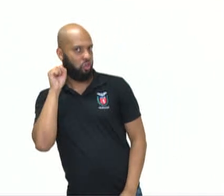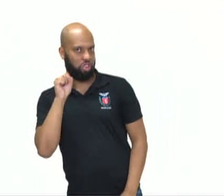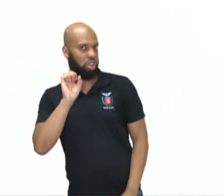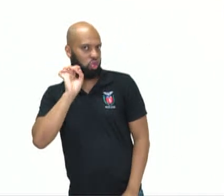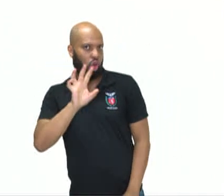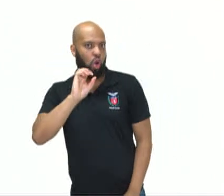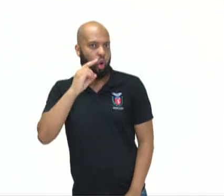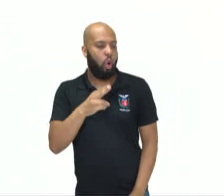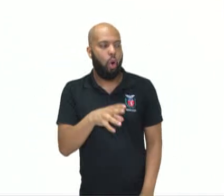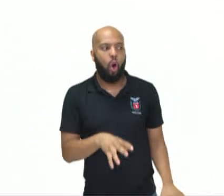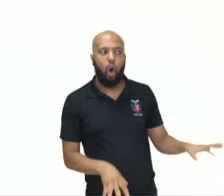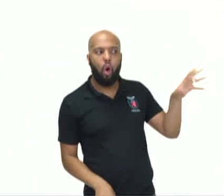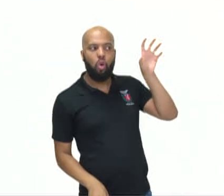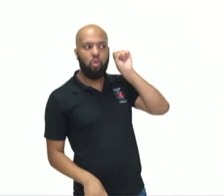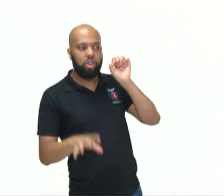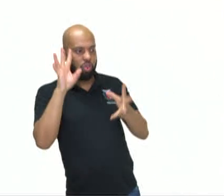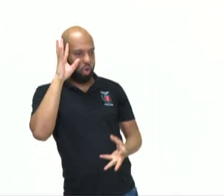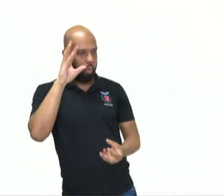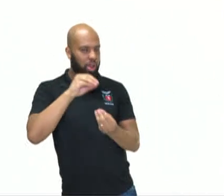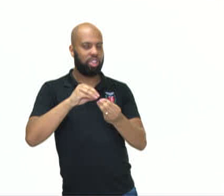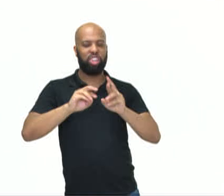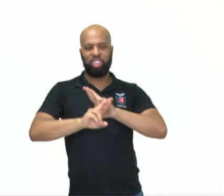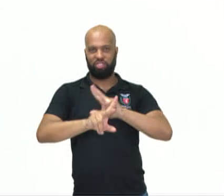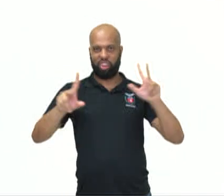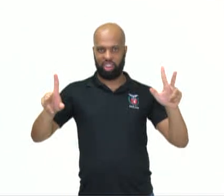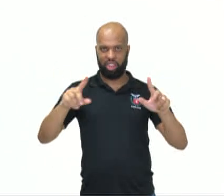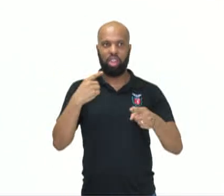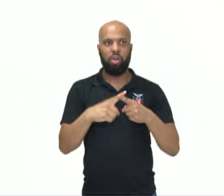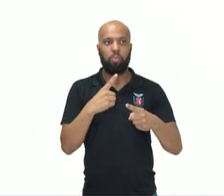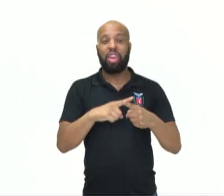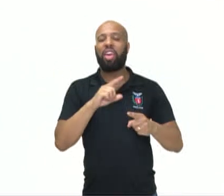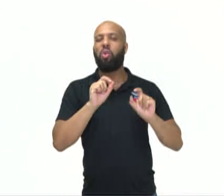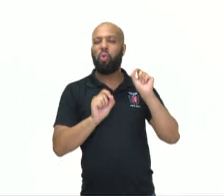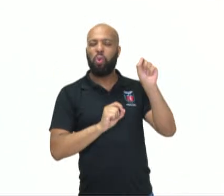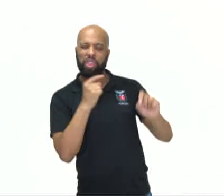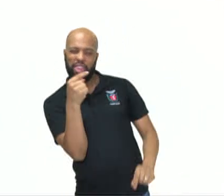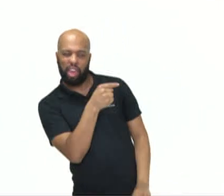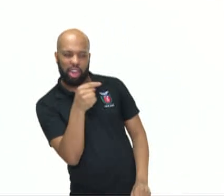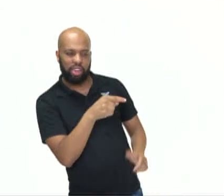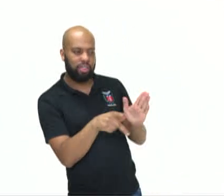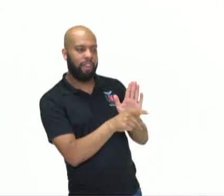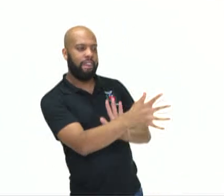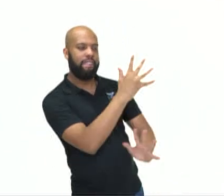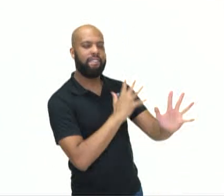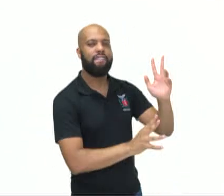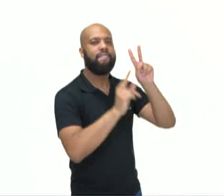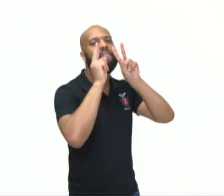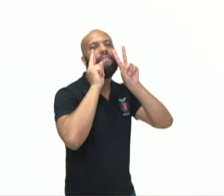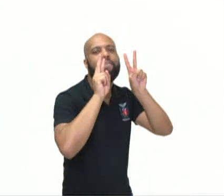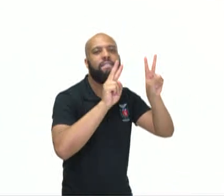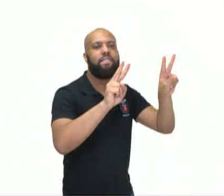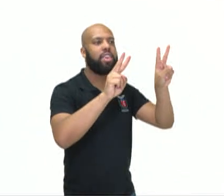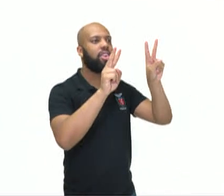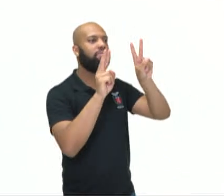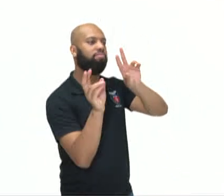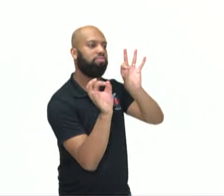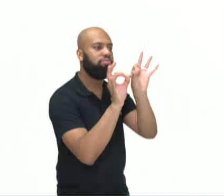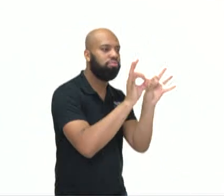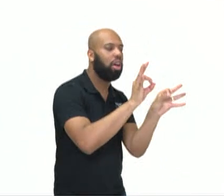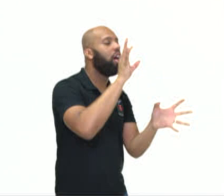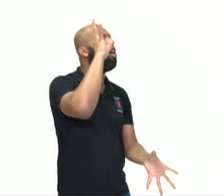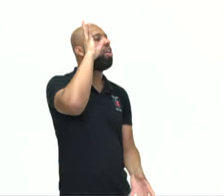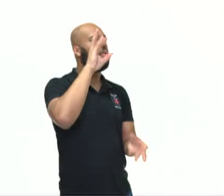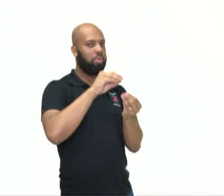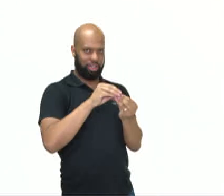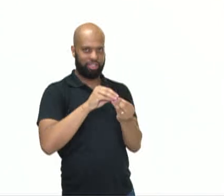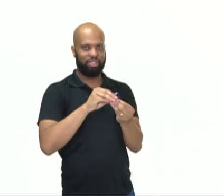diferentes. Enquanto ouvir é uma ação natural, a escuta parte de uma disposição para receber uma